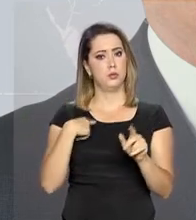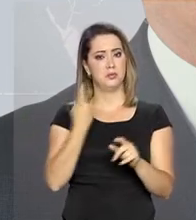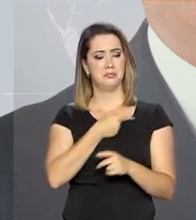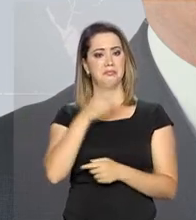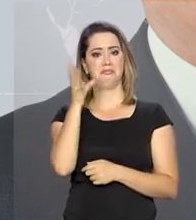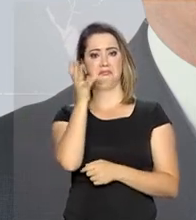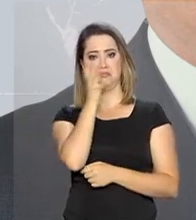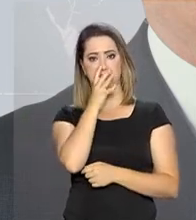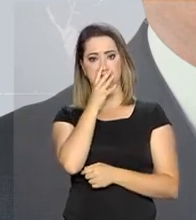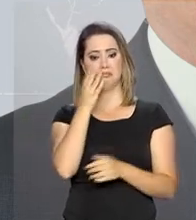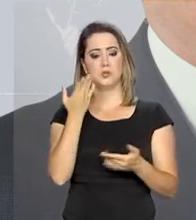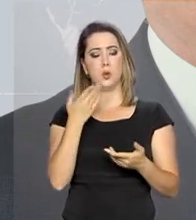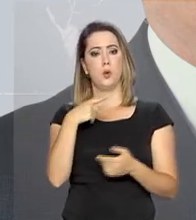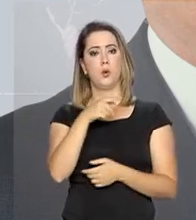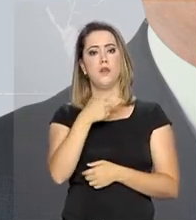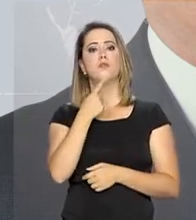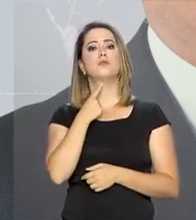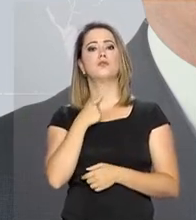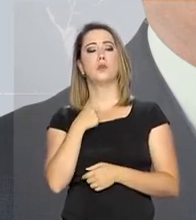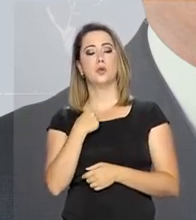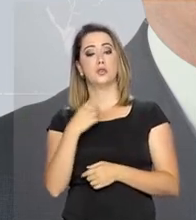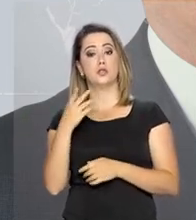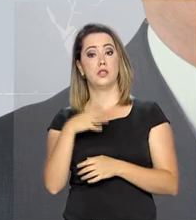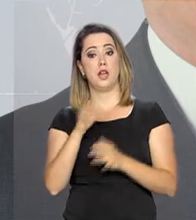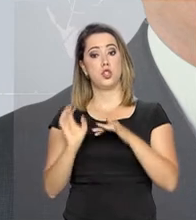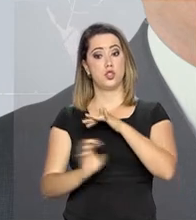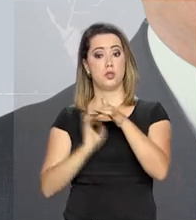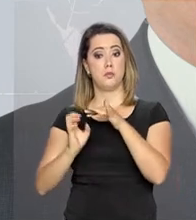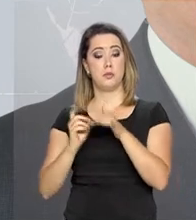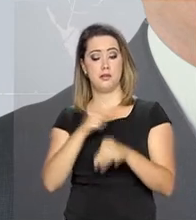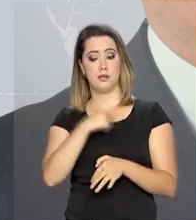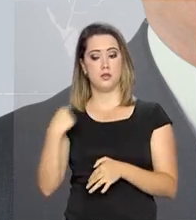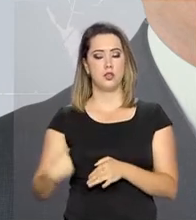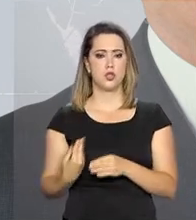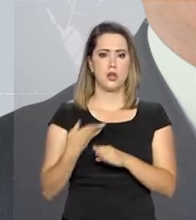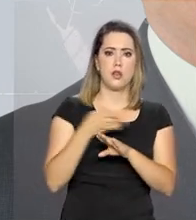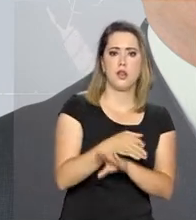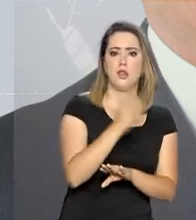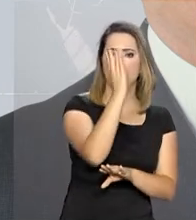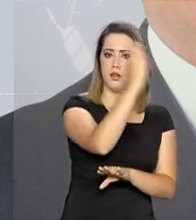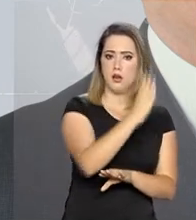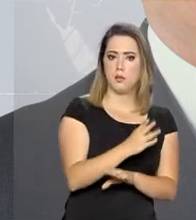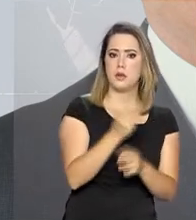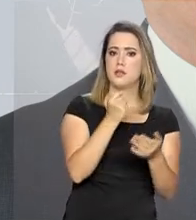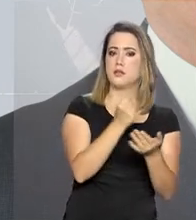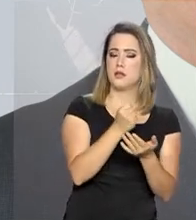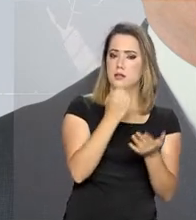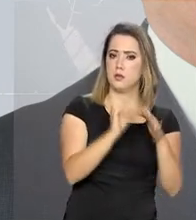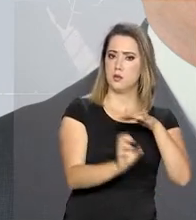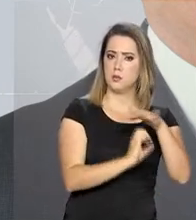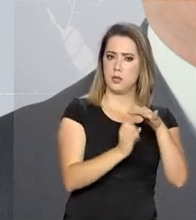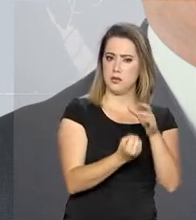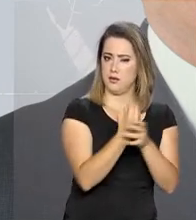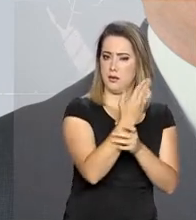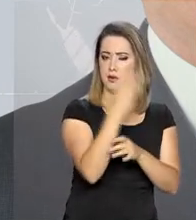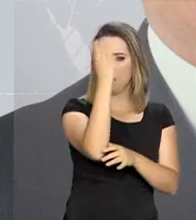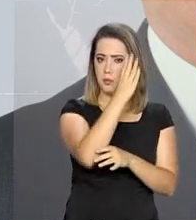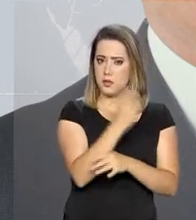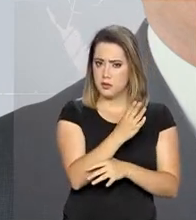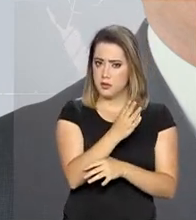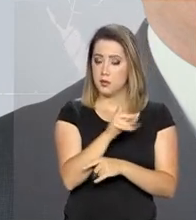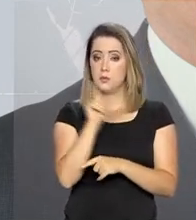um interesse da china pelo brasil e não assistiu aos eventos de hoje o presidente